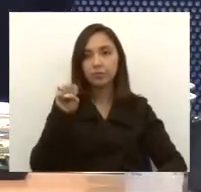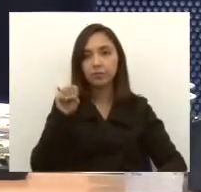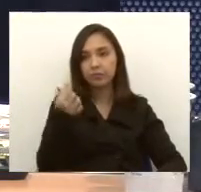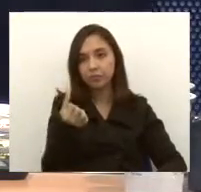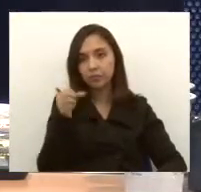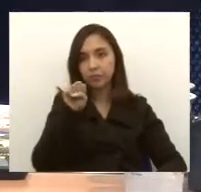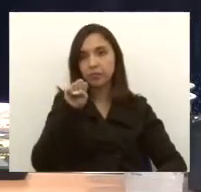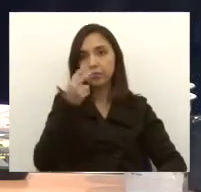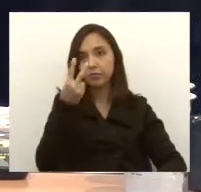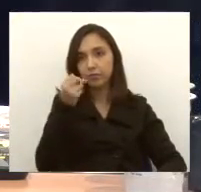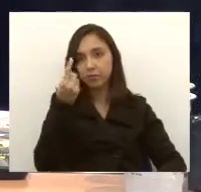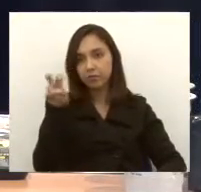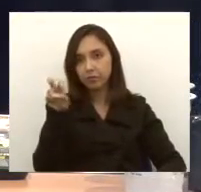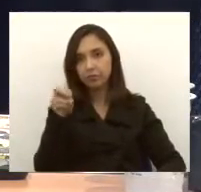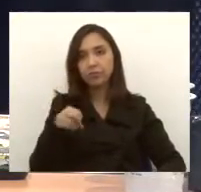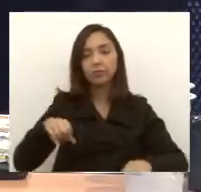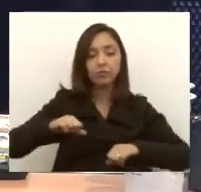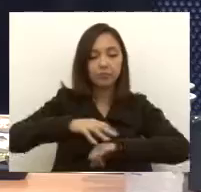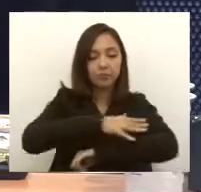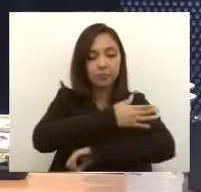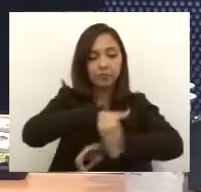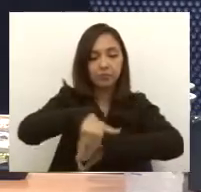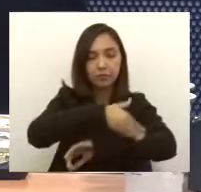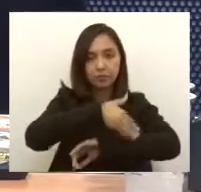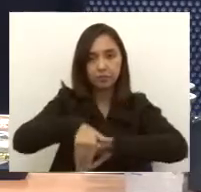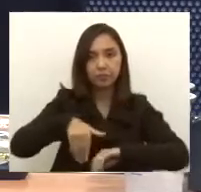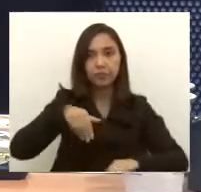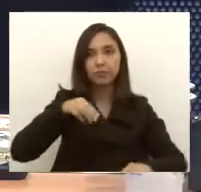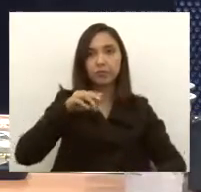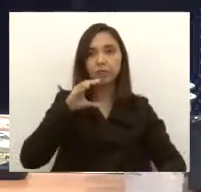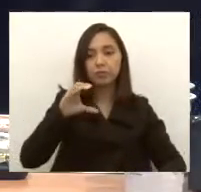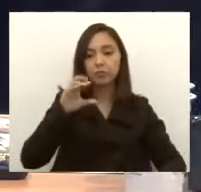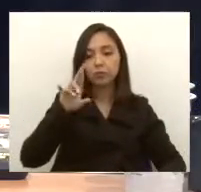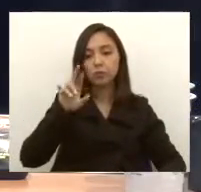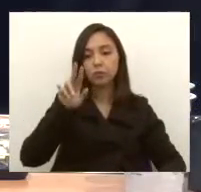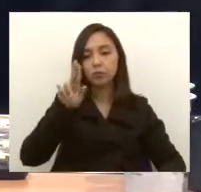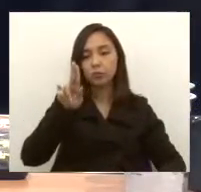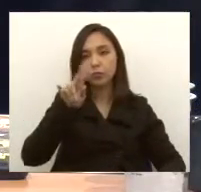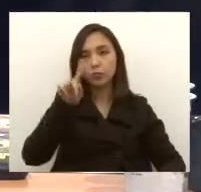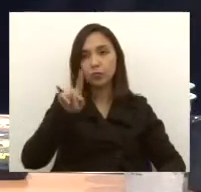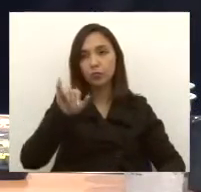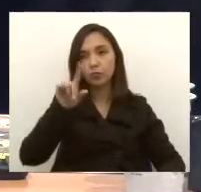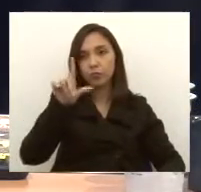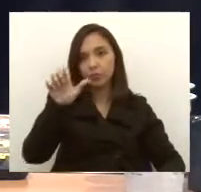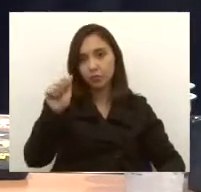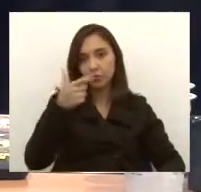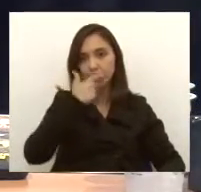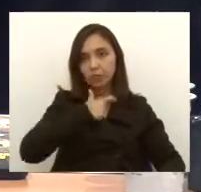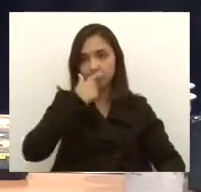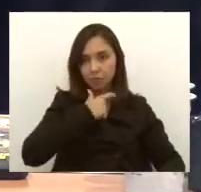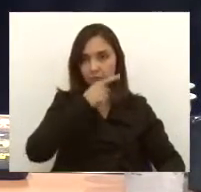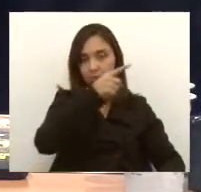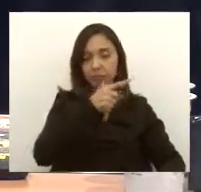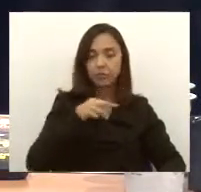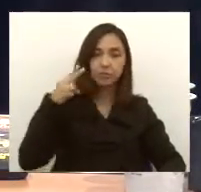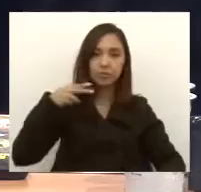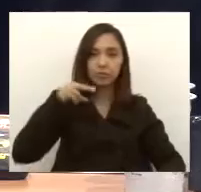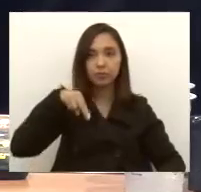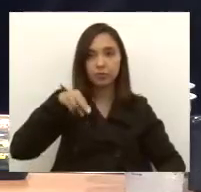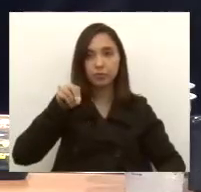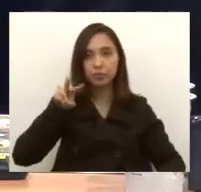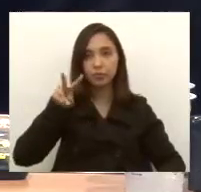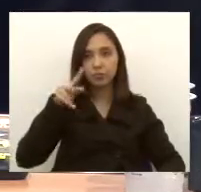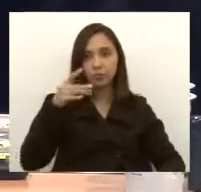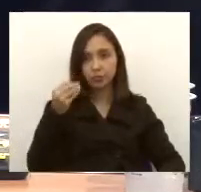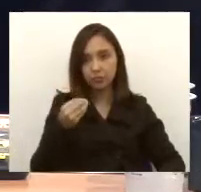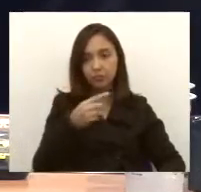de 2015. Informações referentes à pavimentação asfáltica da rua Cruzília, na Vila Nova Bom Sucesso, autor Novinho Brasil. Em discussão, encerrada a